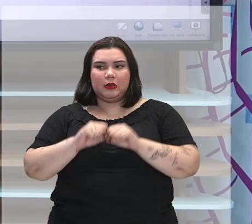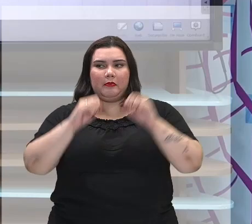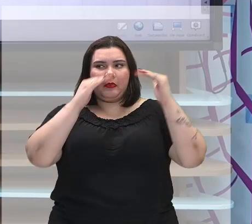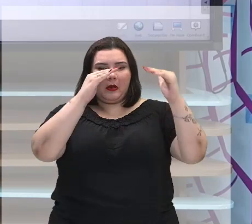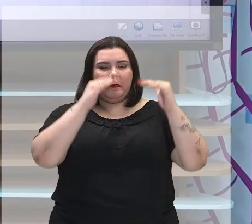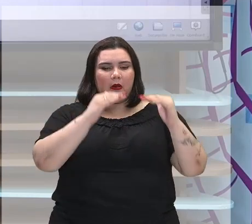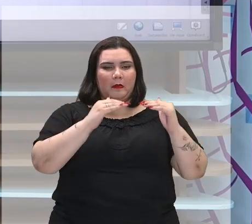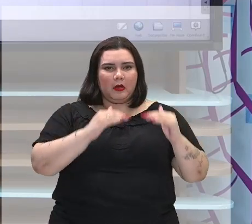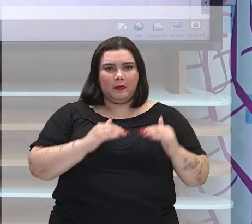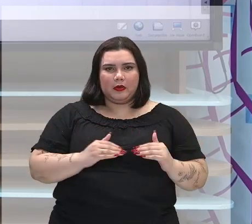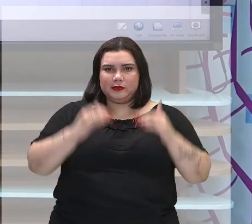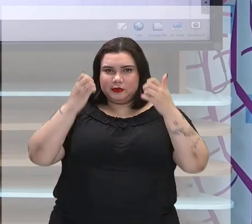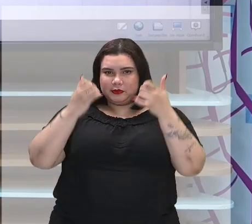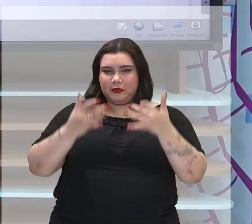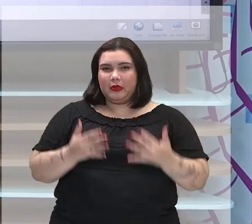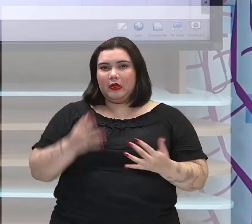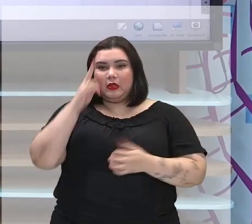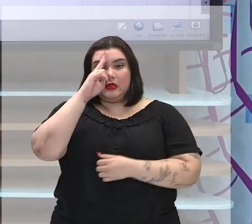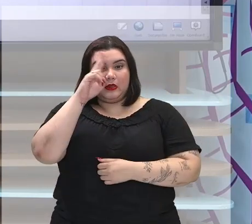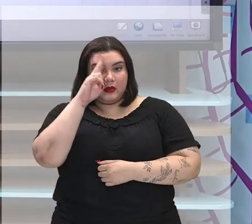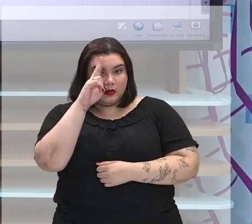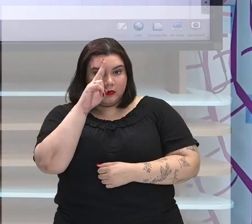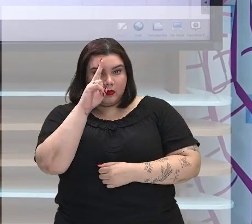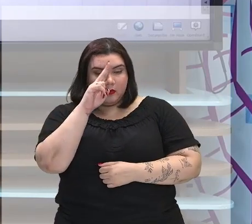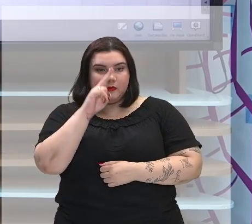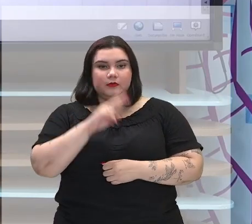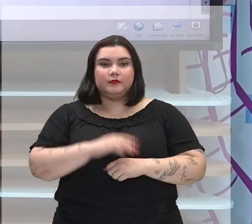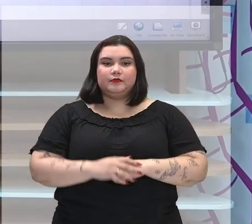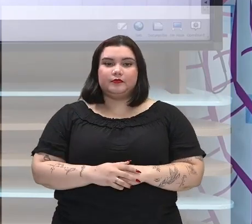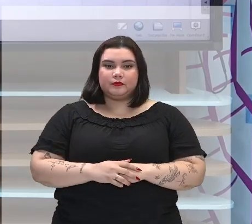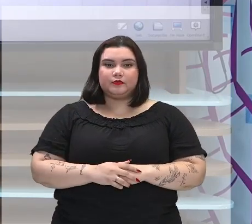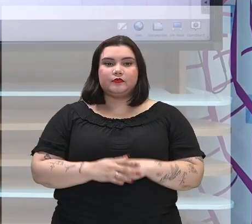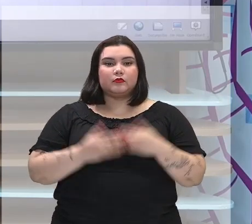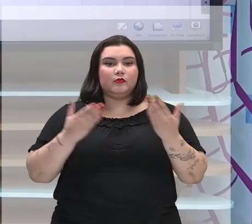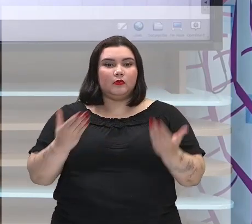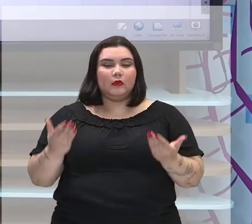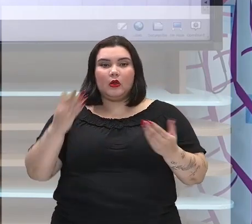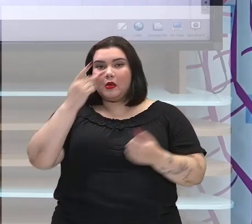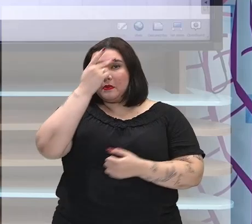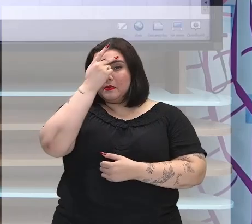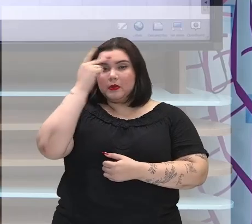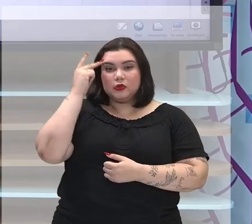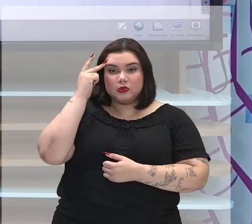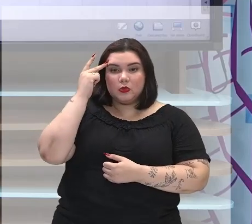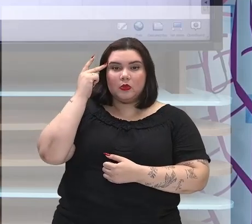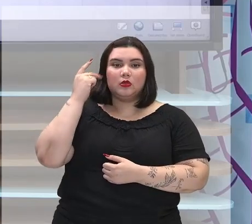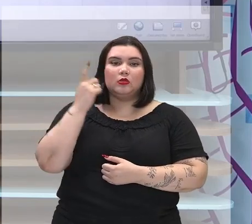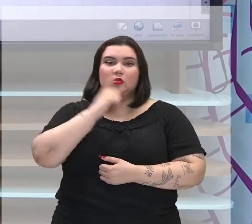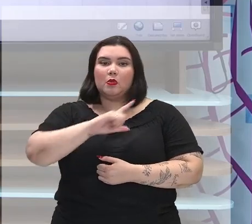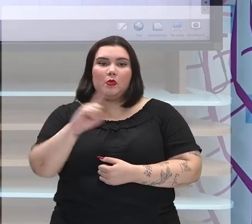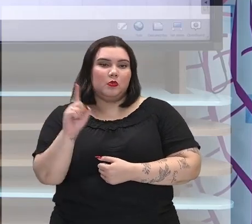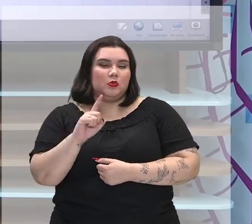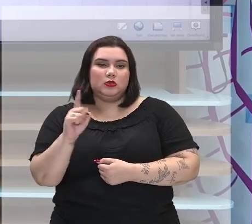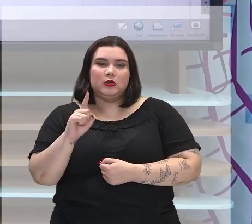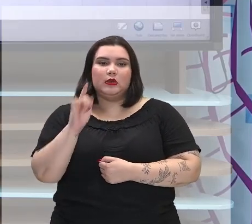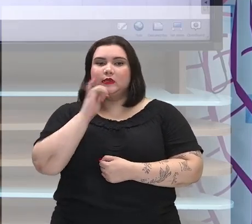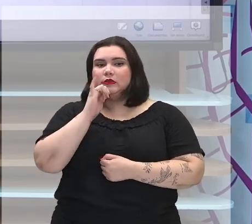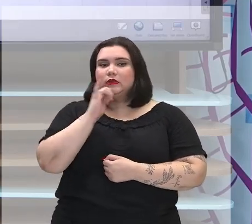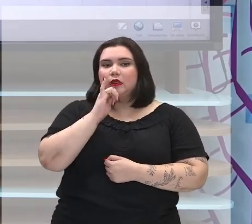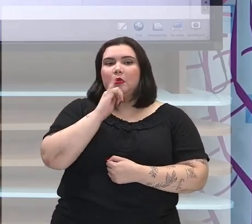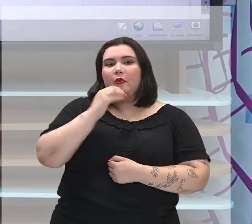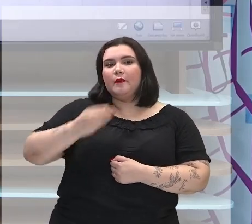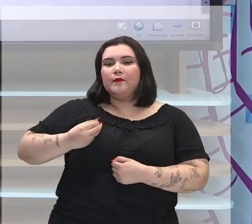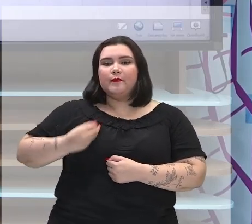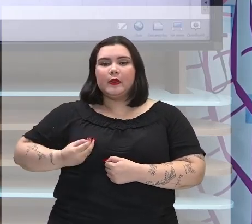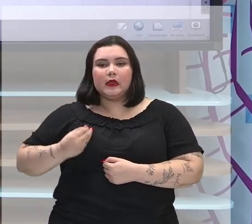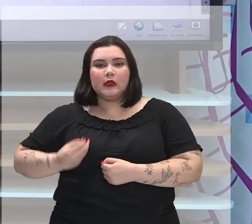hierarquizado, profundamente hierarquizado, né, na qual as pessoas não conseguem simplesmente,